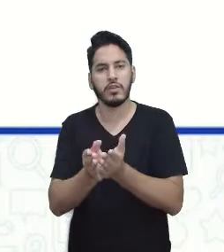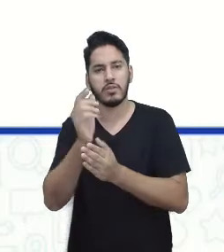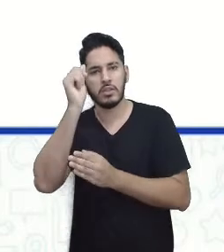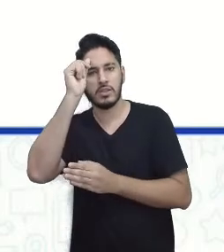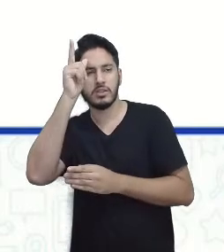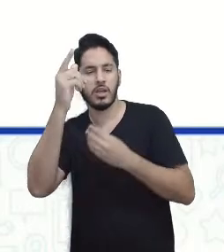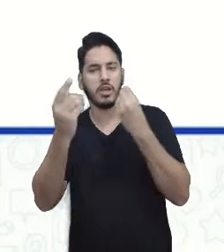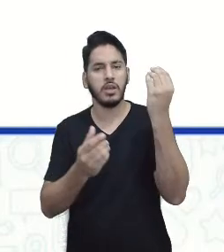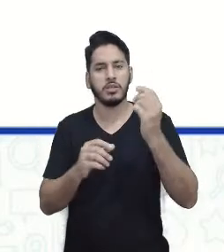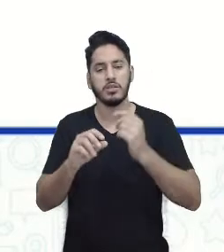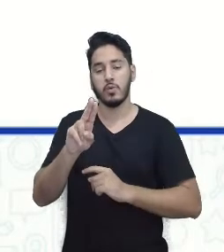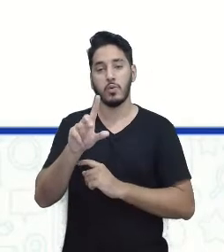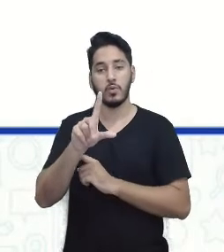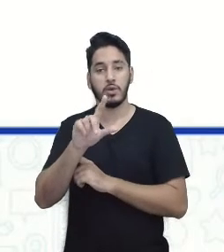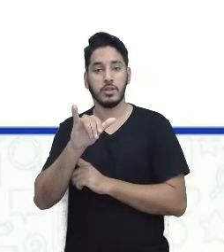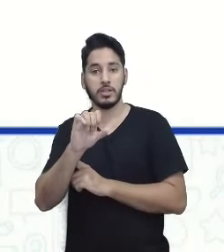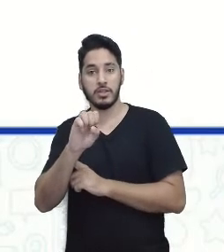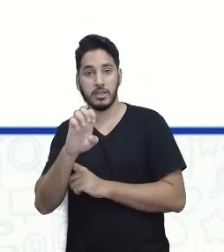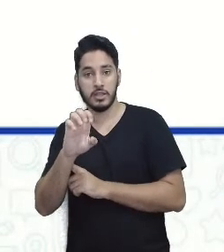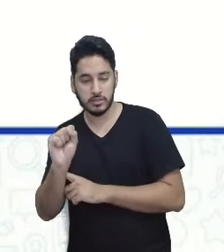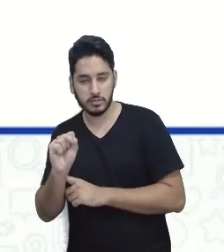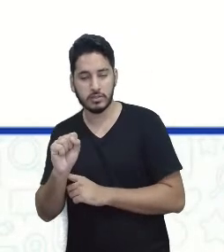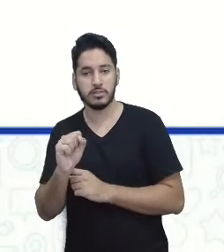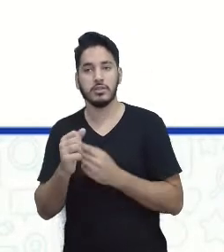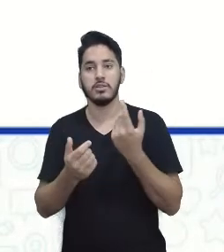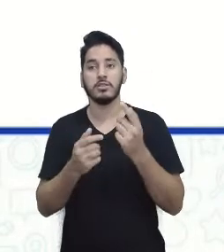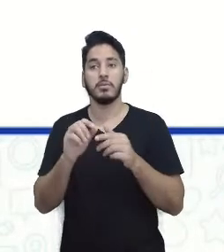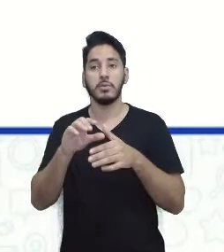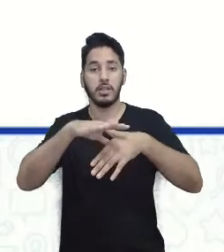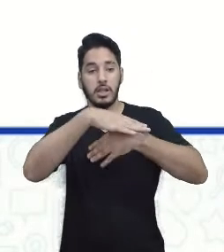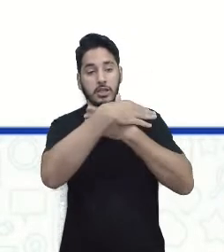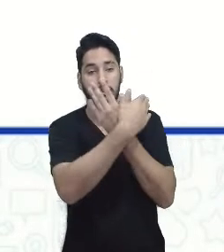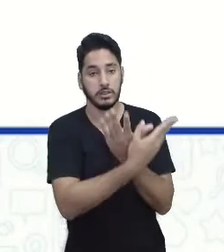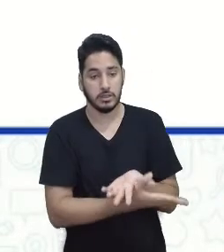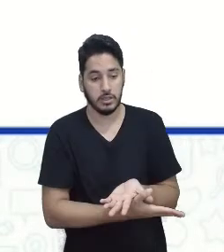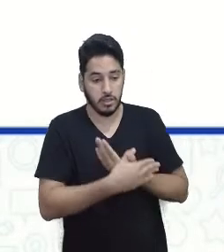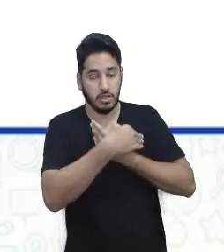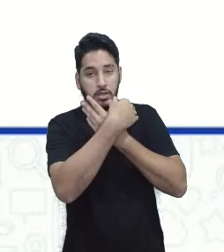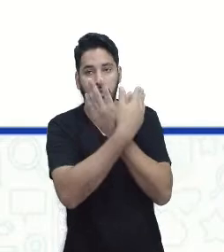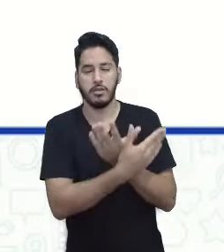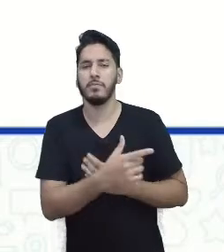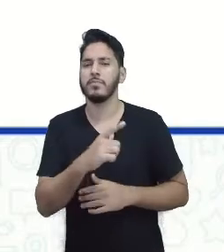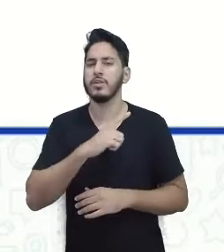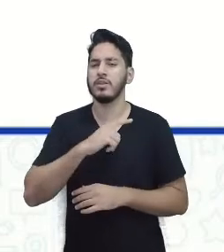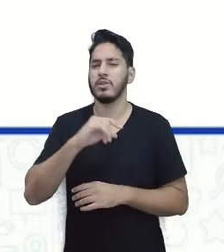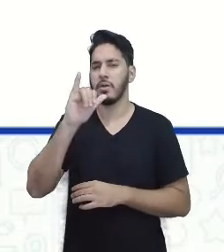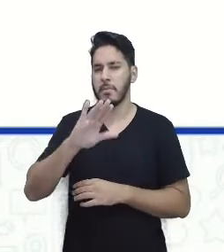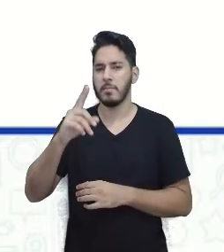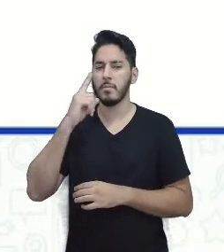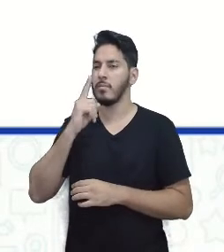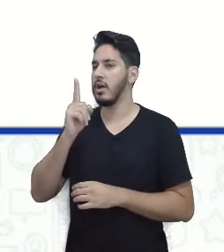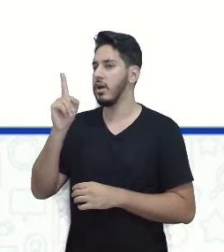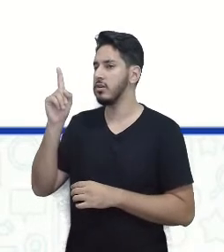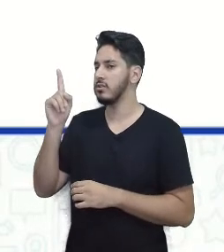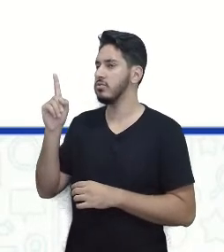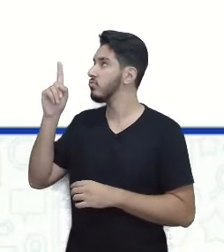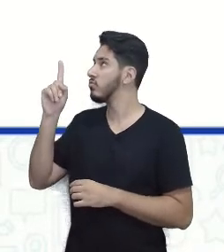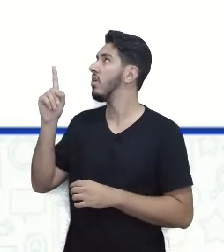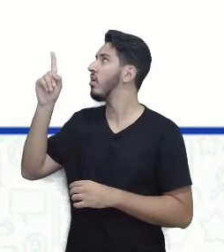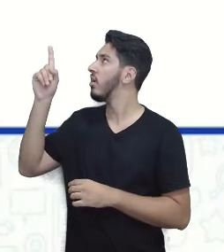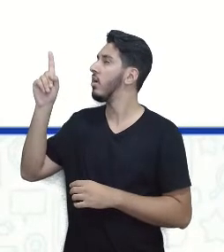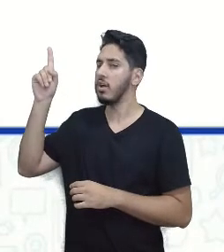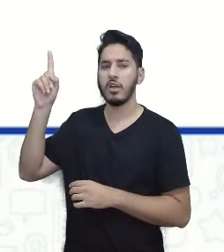história de Ulisses, né, de Odisseu, a sereia. Então, aí tem um QR Code que leva você para um vídeo